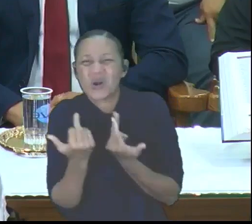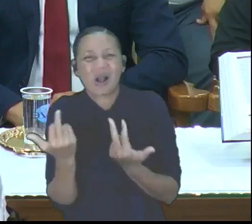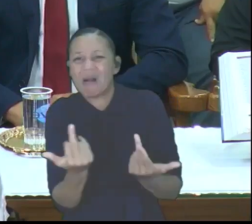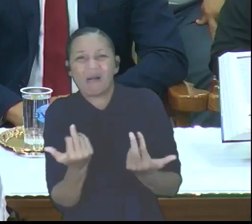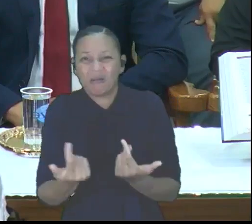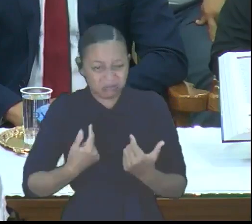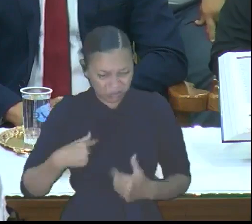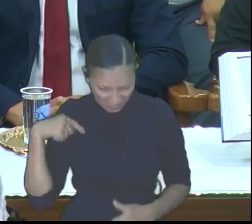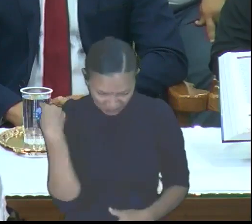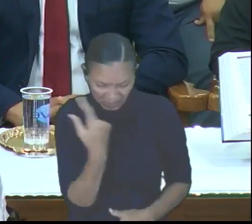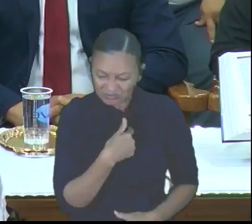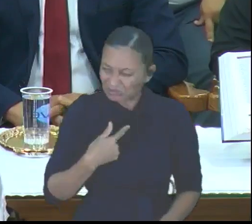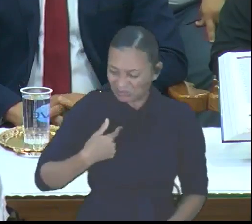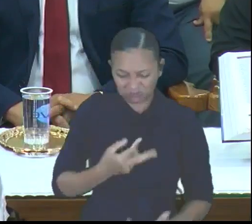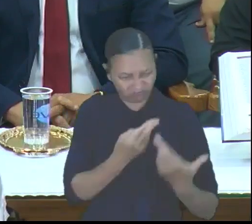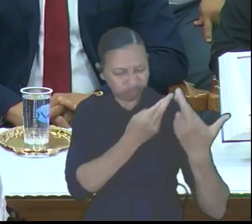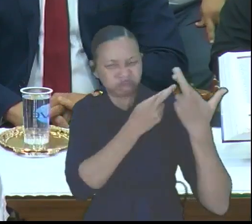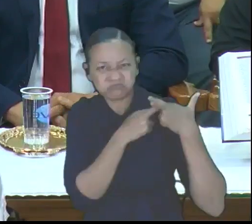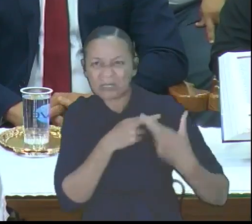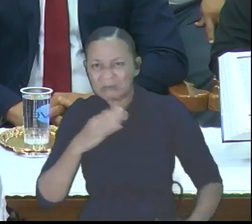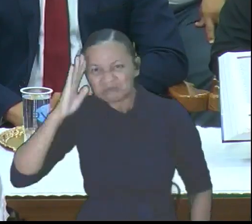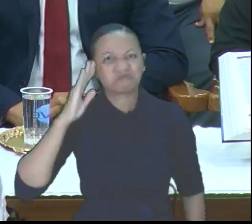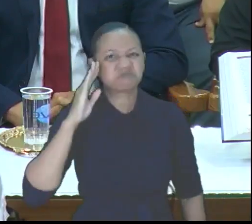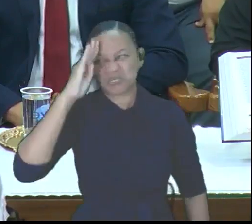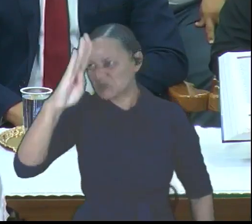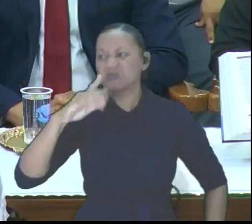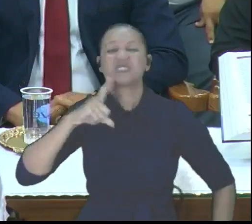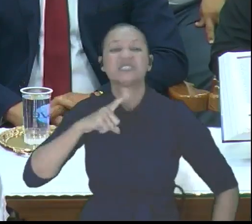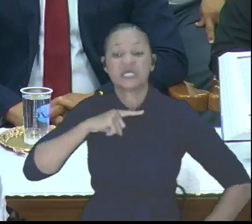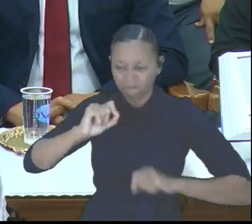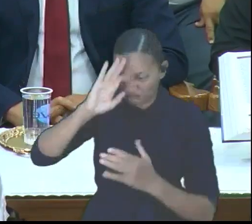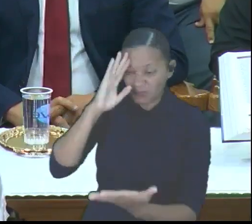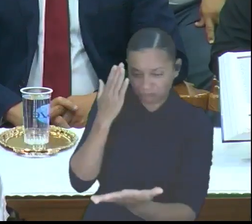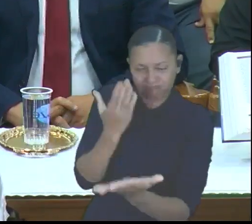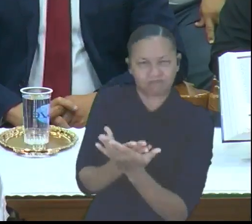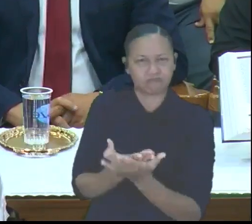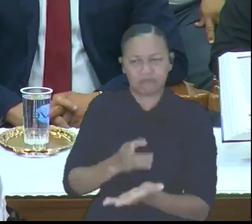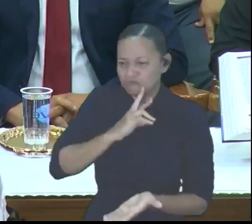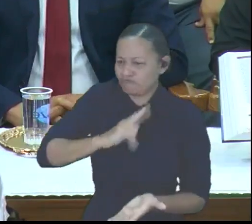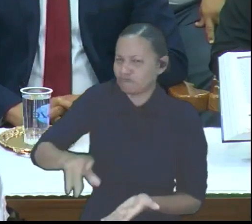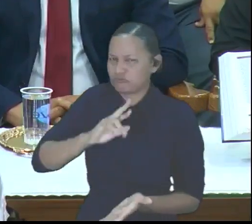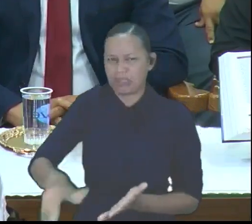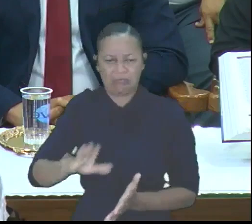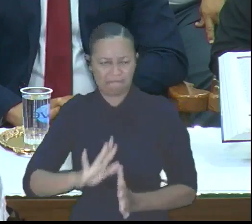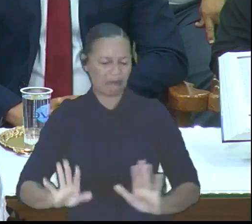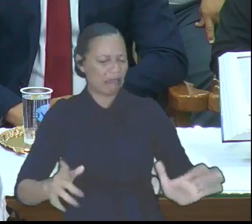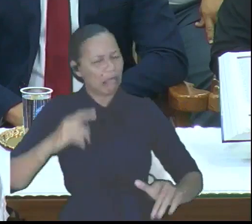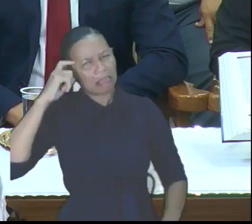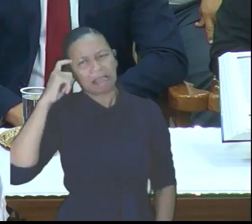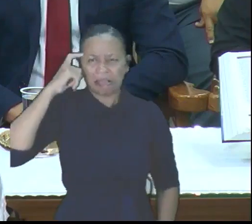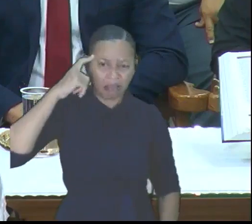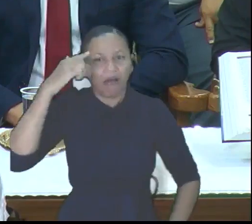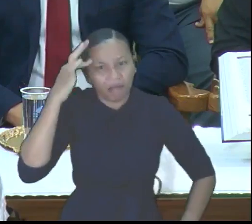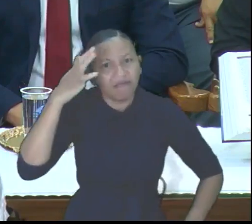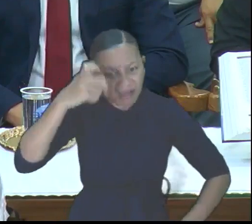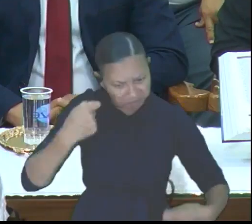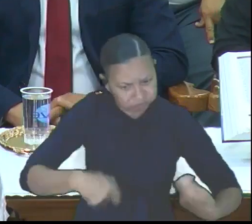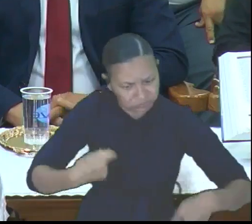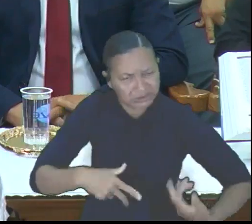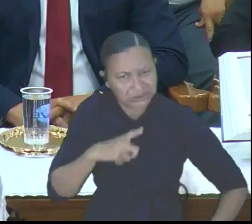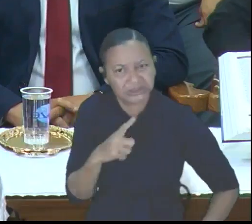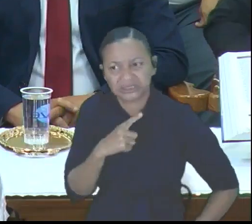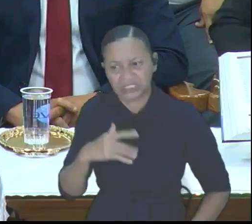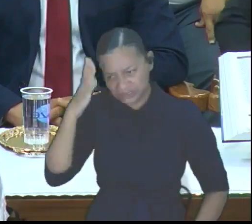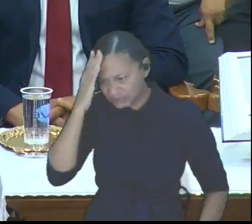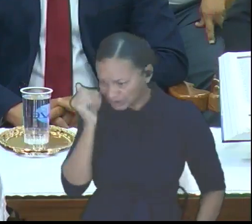A nossa responsabilidade está em crer, não duvidar, ter fé, saber